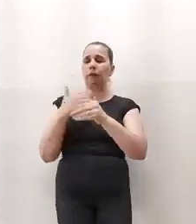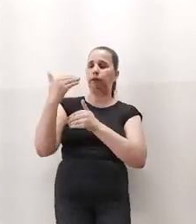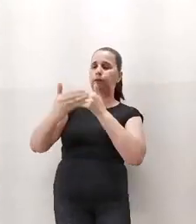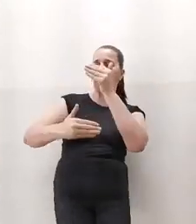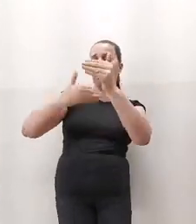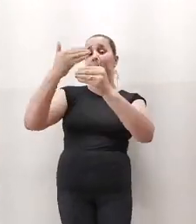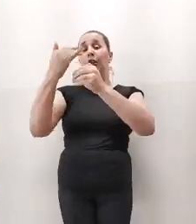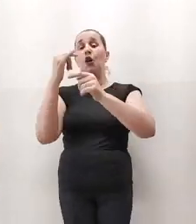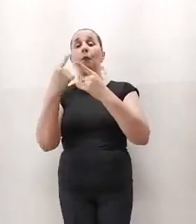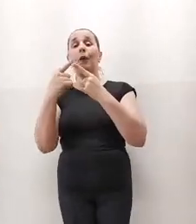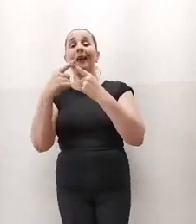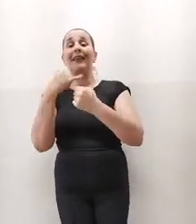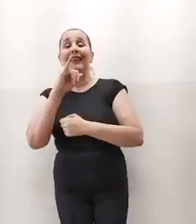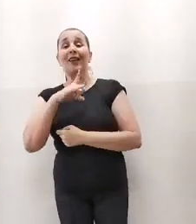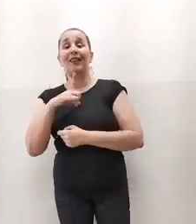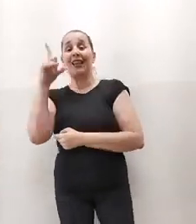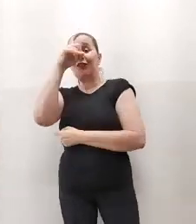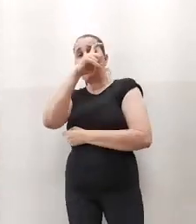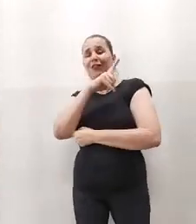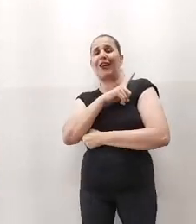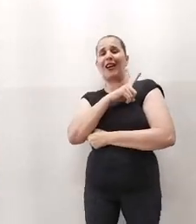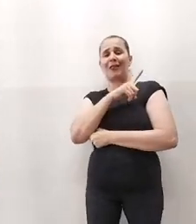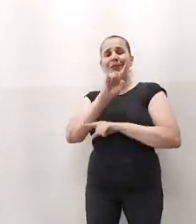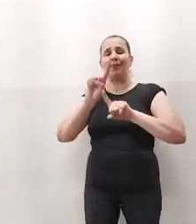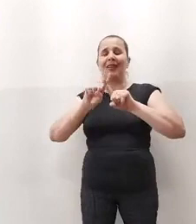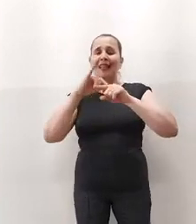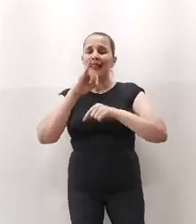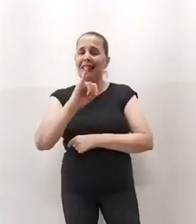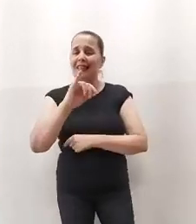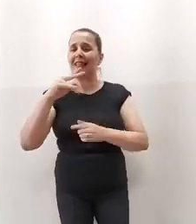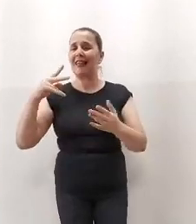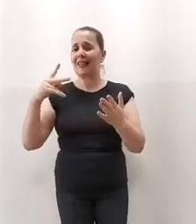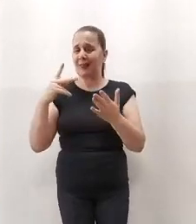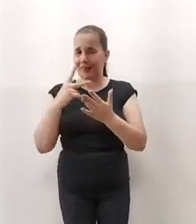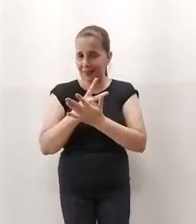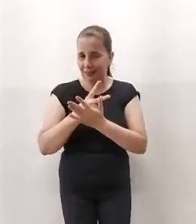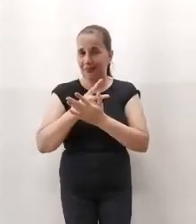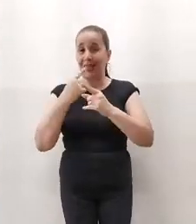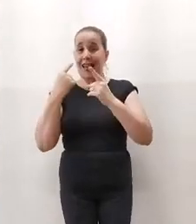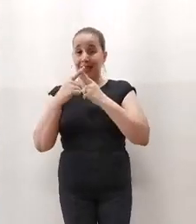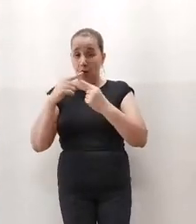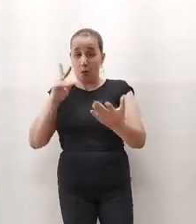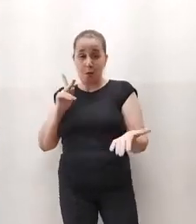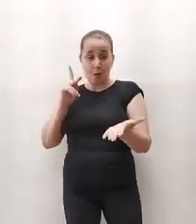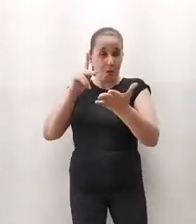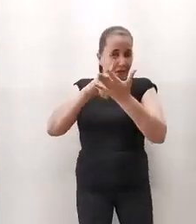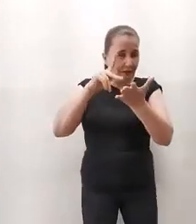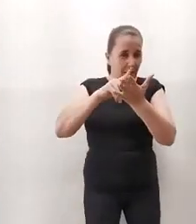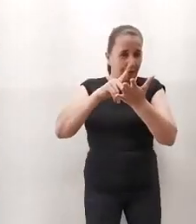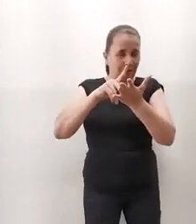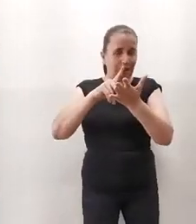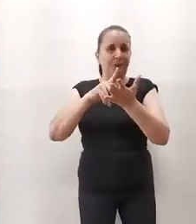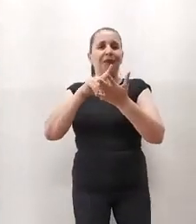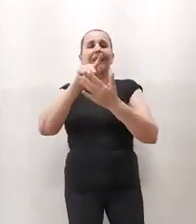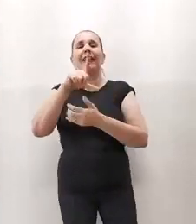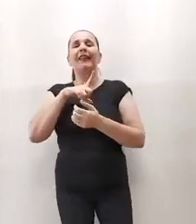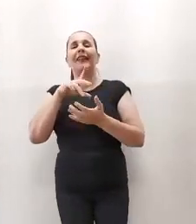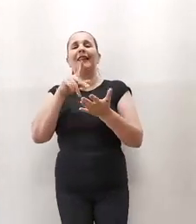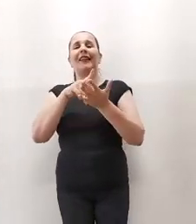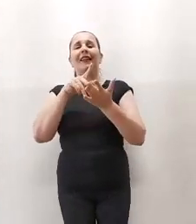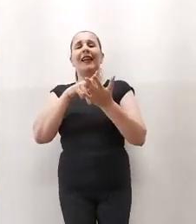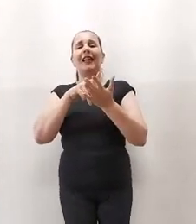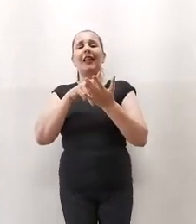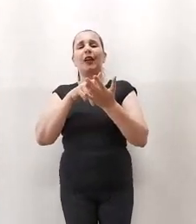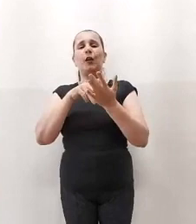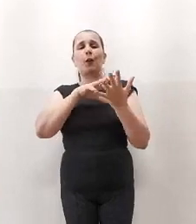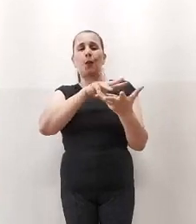porque senão ela vai ter enormes dificuldades. Se isso, irmãos, é tão verdadeiro e essencial no